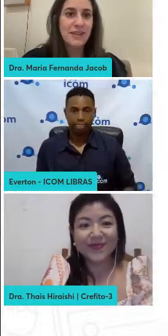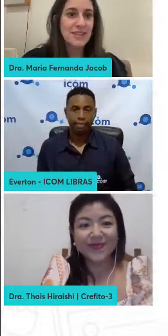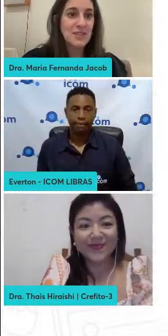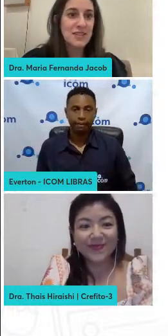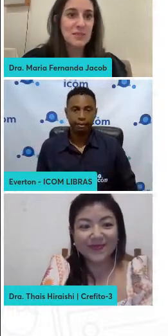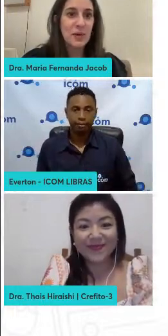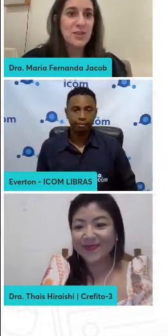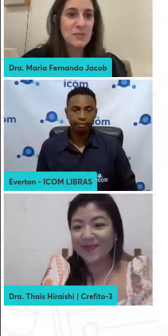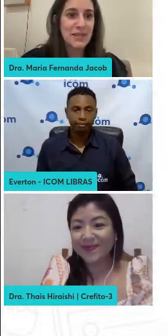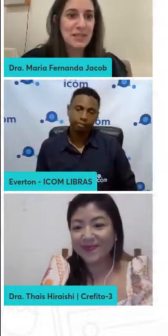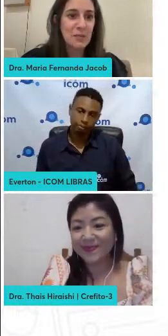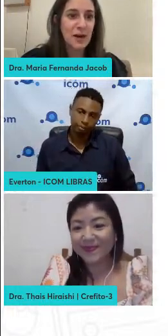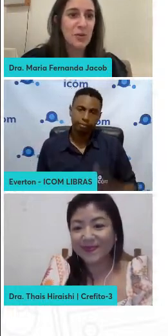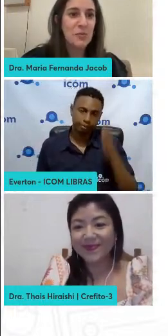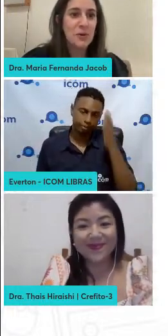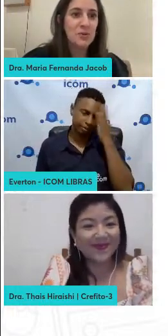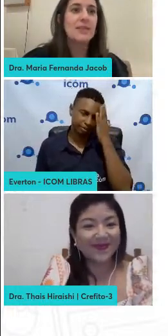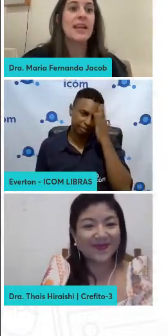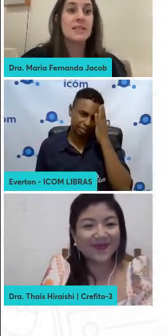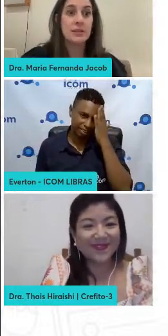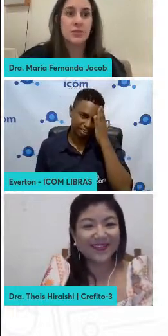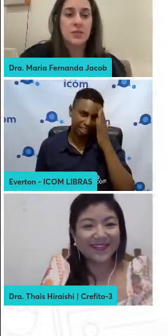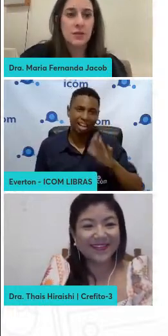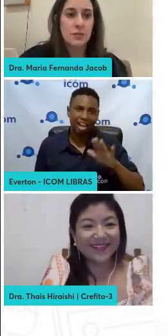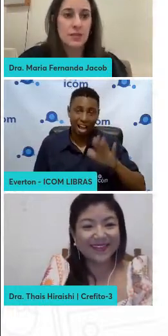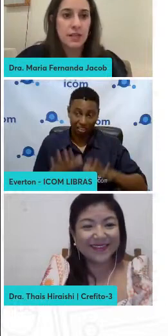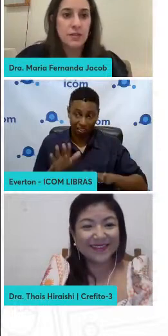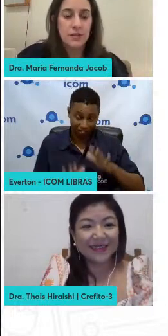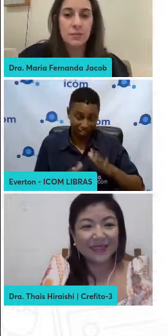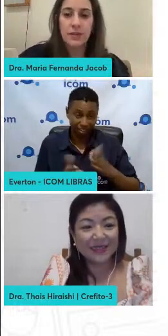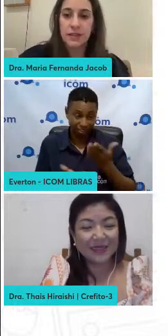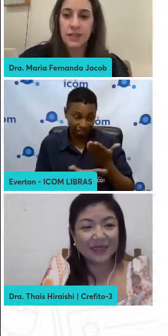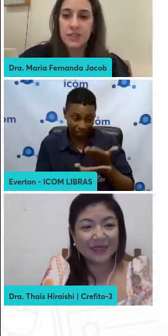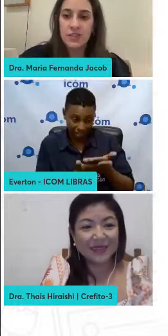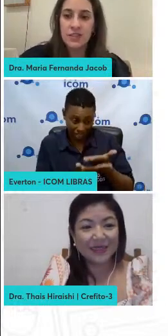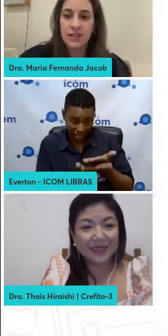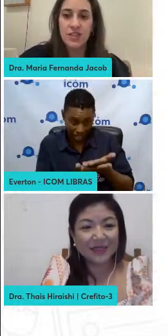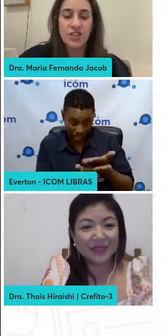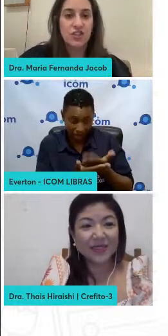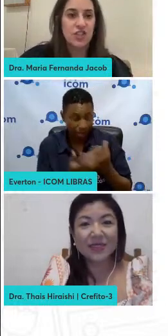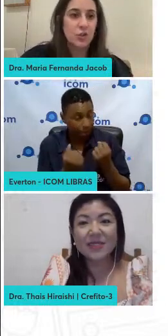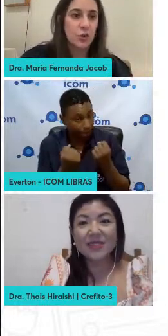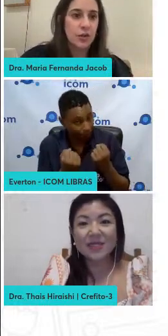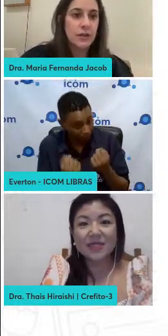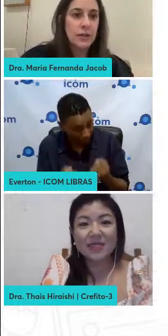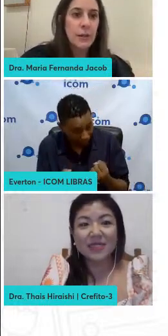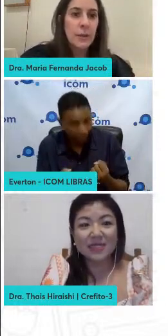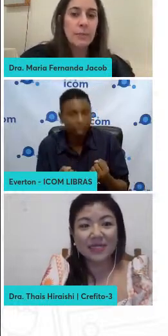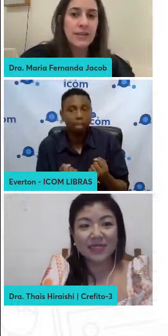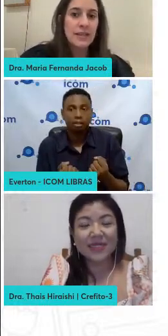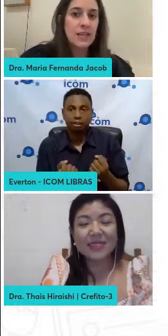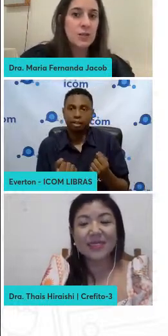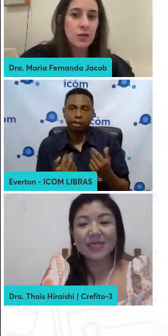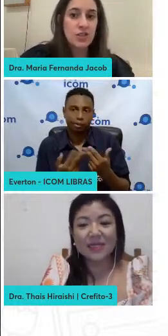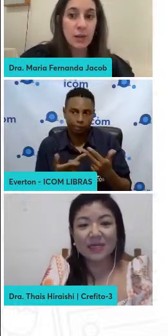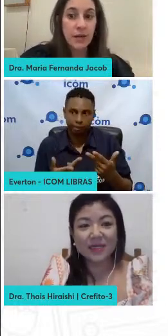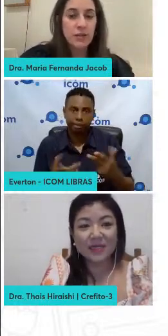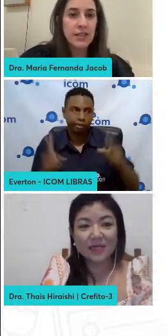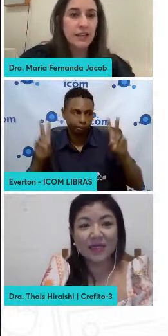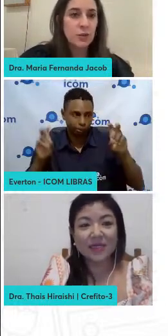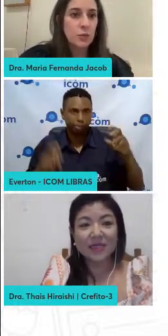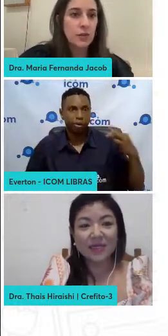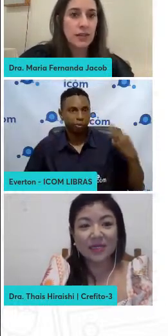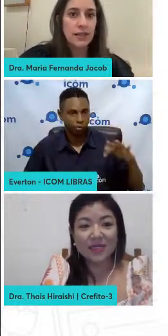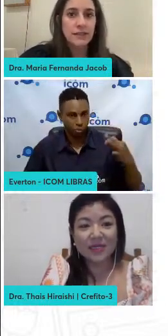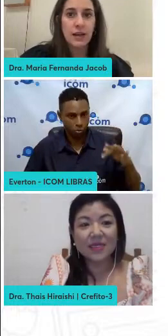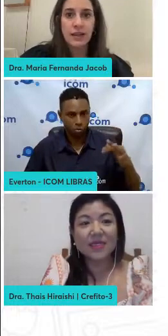E eu sei que às vezes pode parecer uma aula um pouco densa, que eu trouxe conceitos importantes, né, de dor, mas é isso, eu acho que a